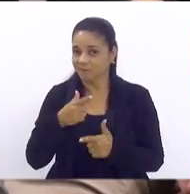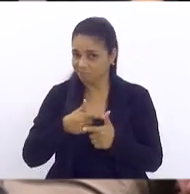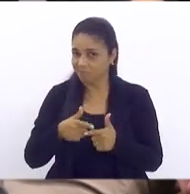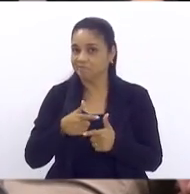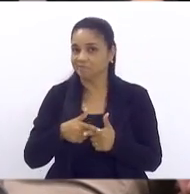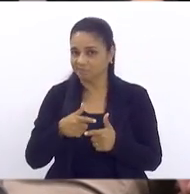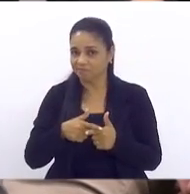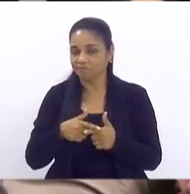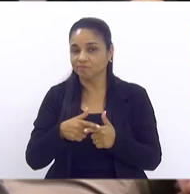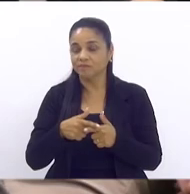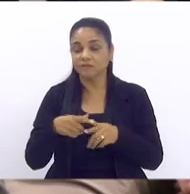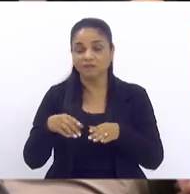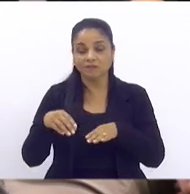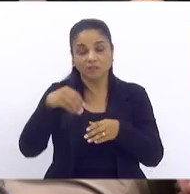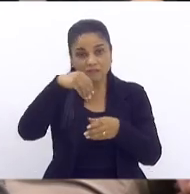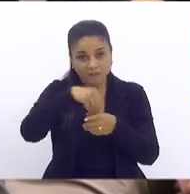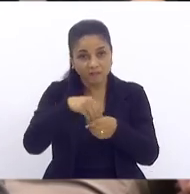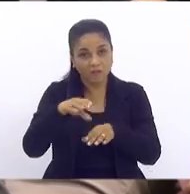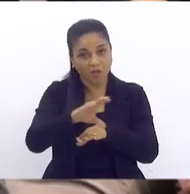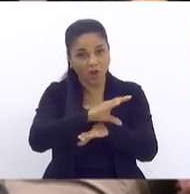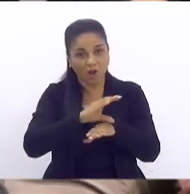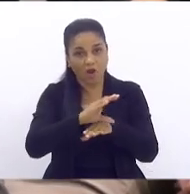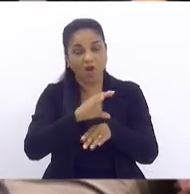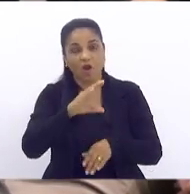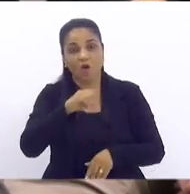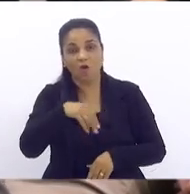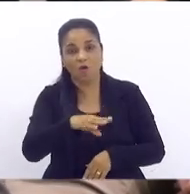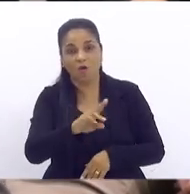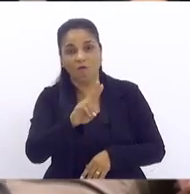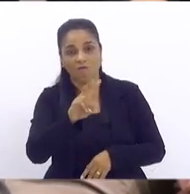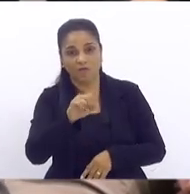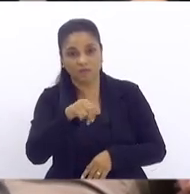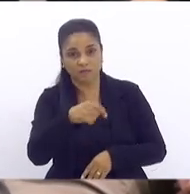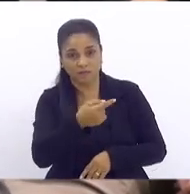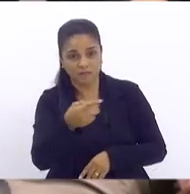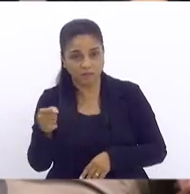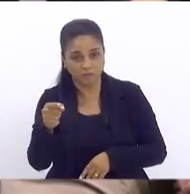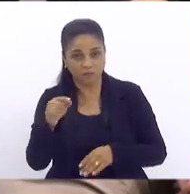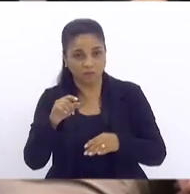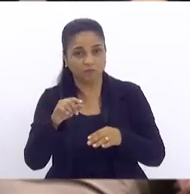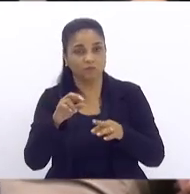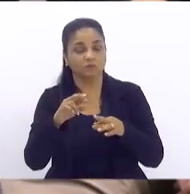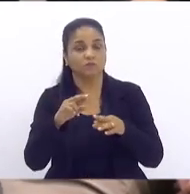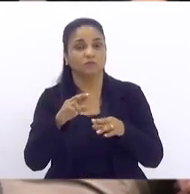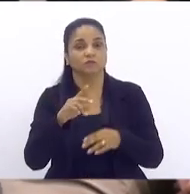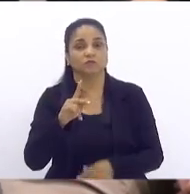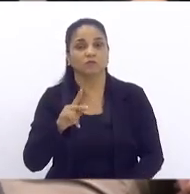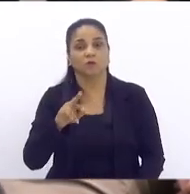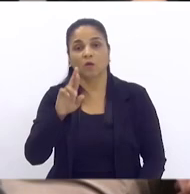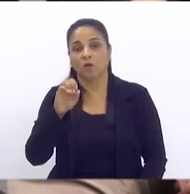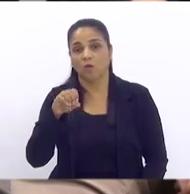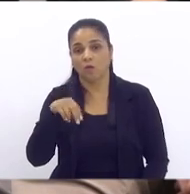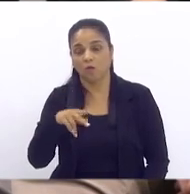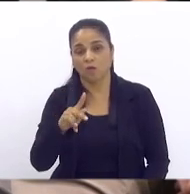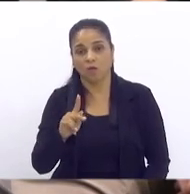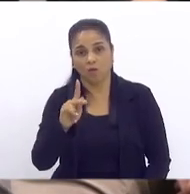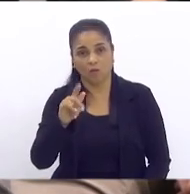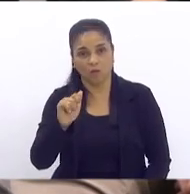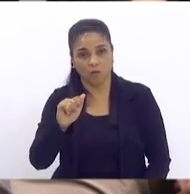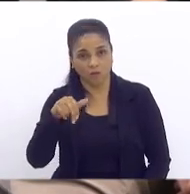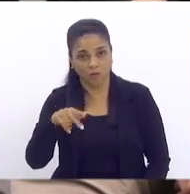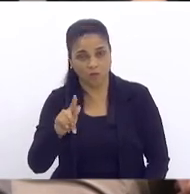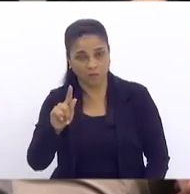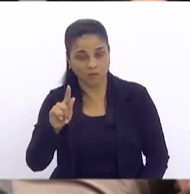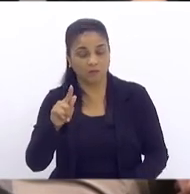Dentro da Convenção de Hong Kong, um dos fatores que foi visto pelo Estado brasileiro para não